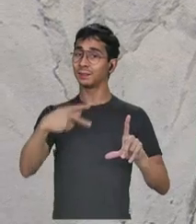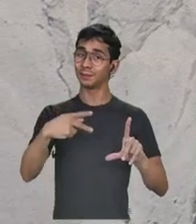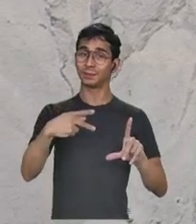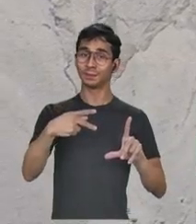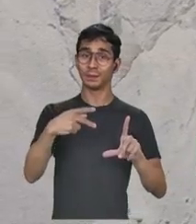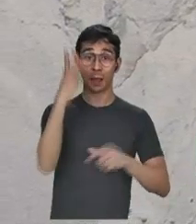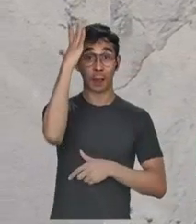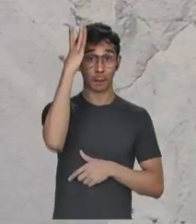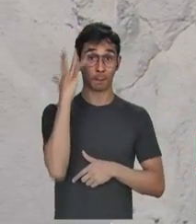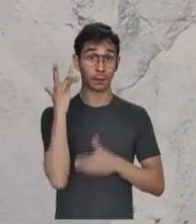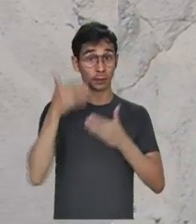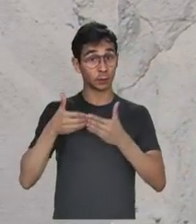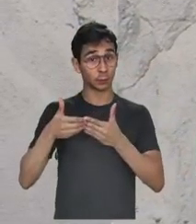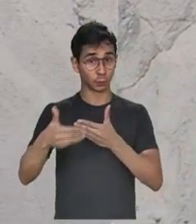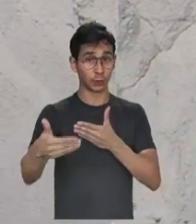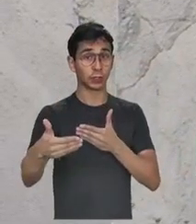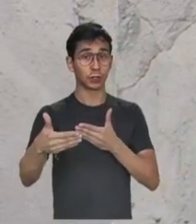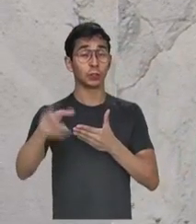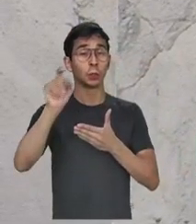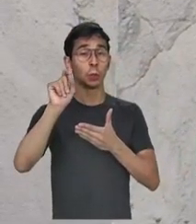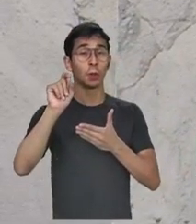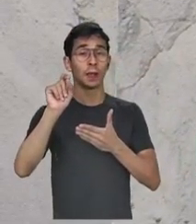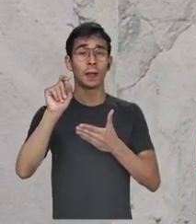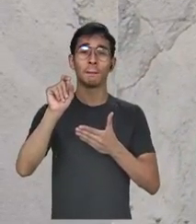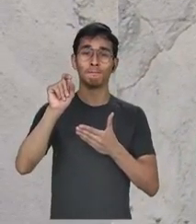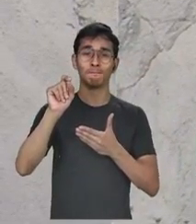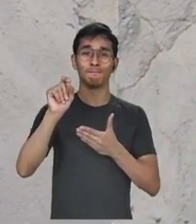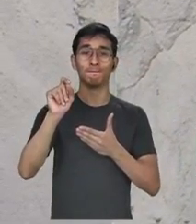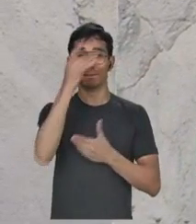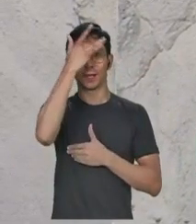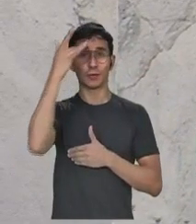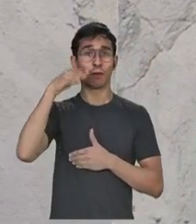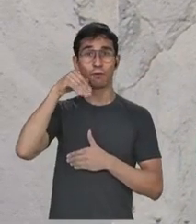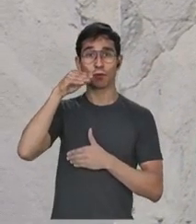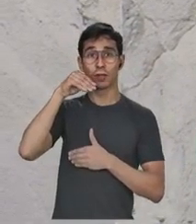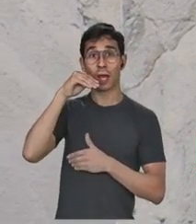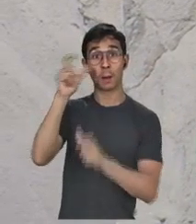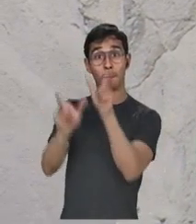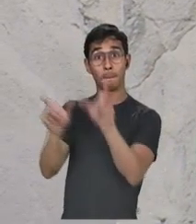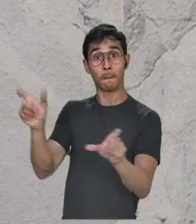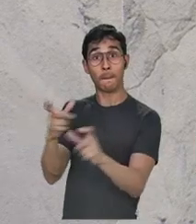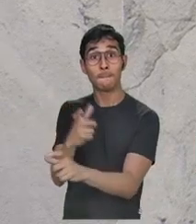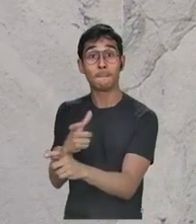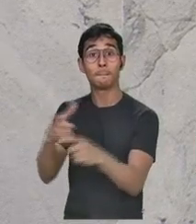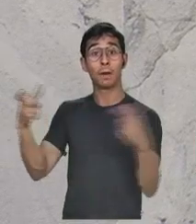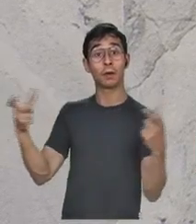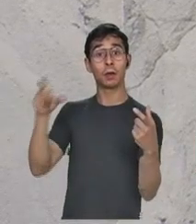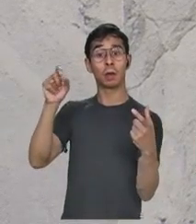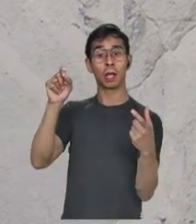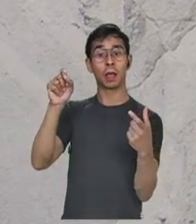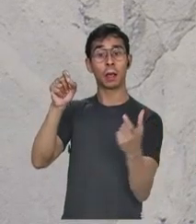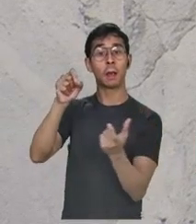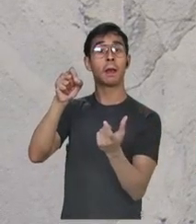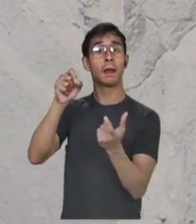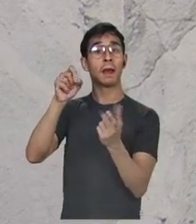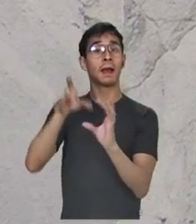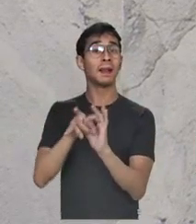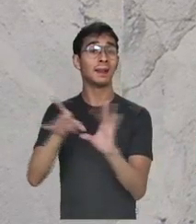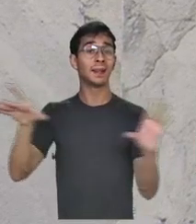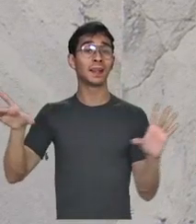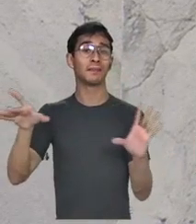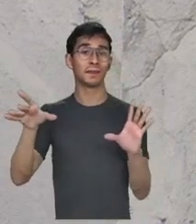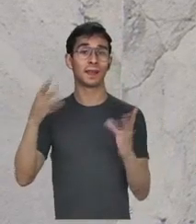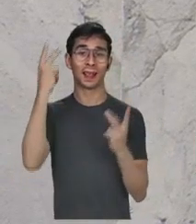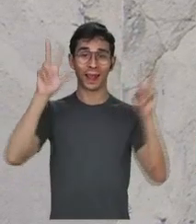partir de amanhã vários a grande maioria de funcionários estará sendo dispensado na véspera deste carnaval devido